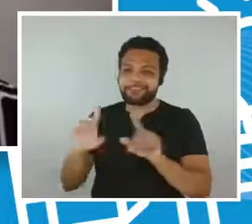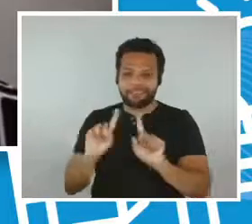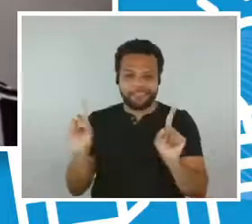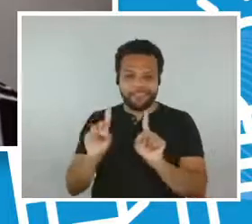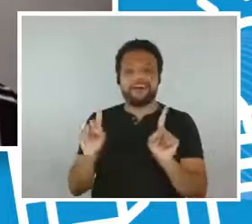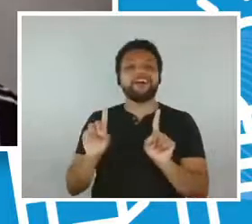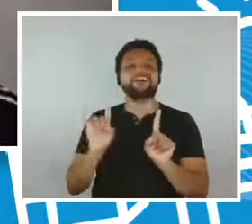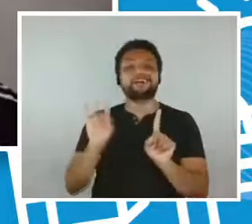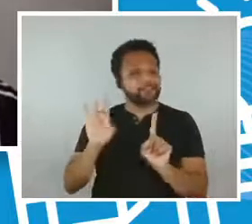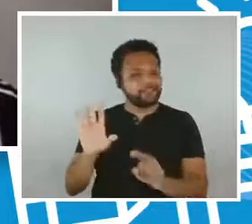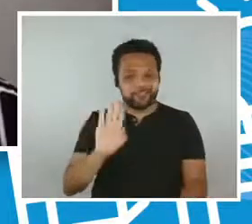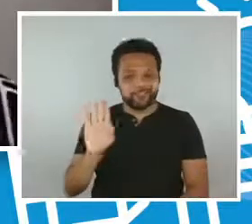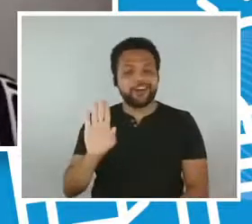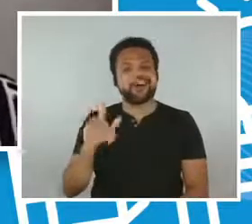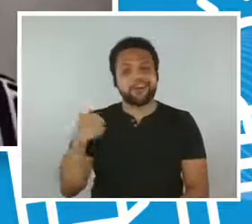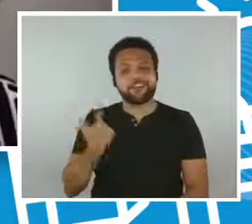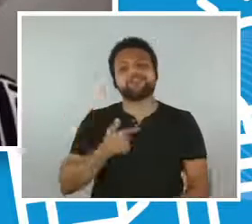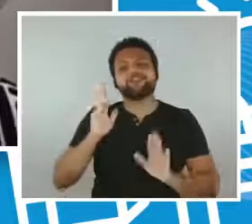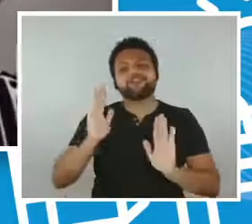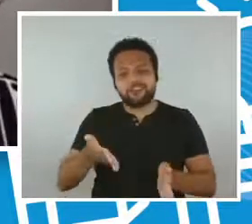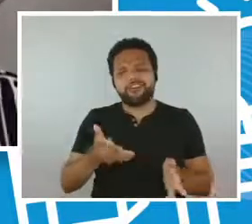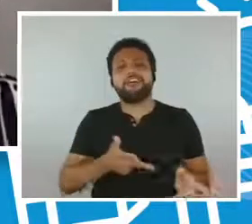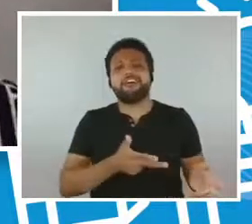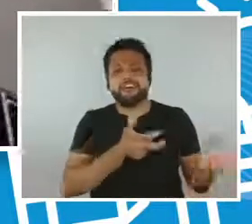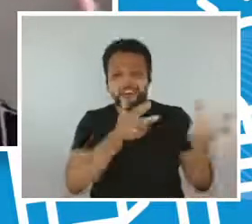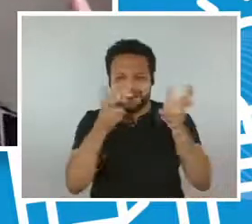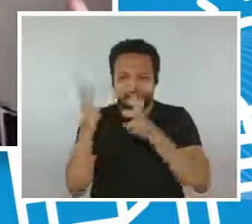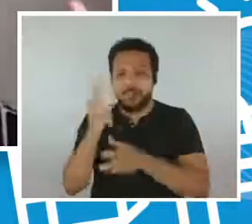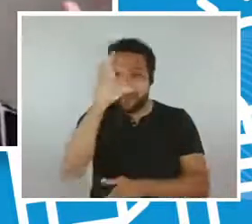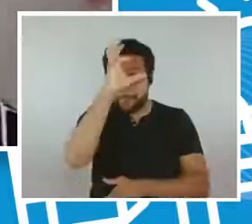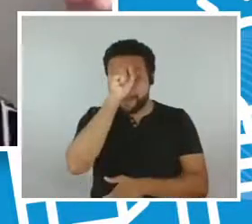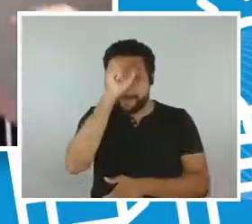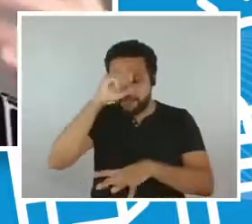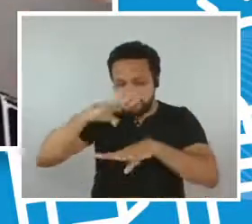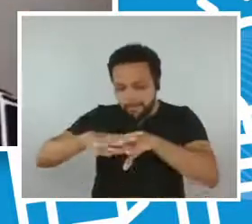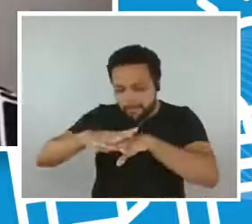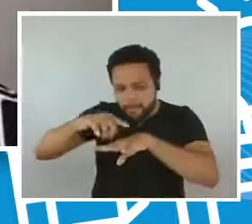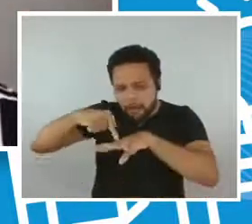que realmente o aprendizado da matemática,